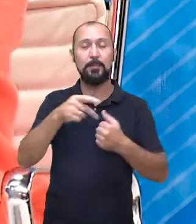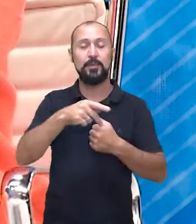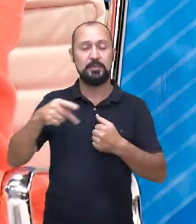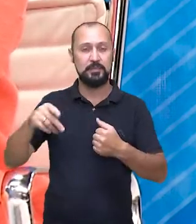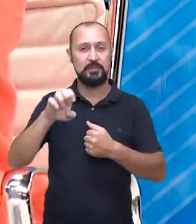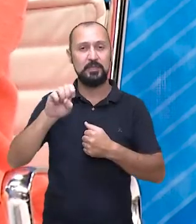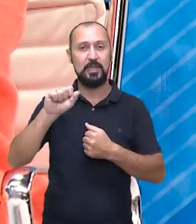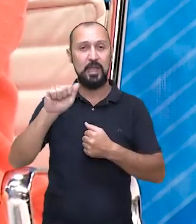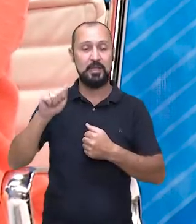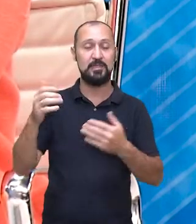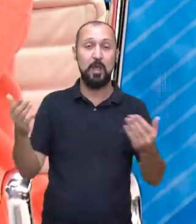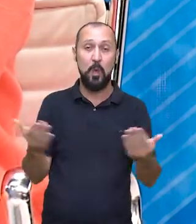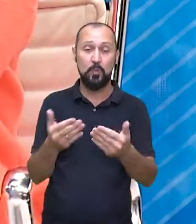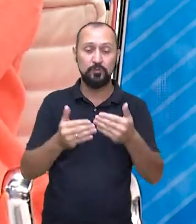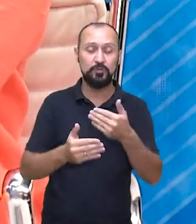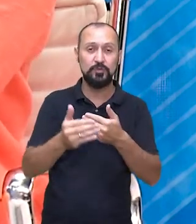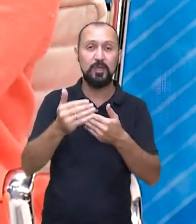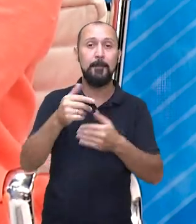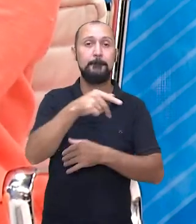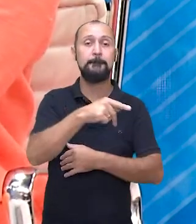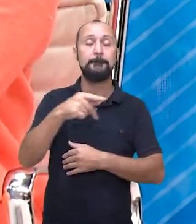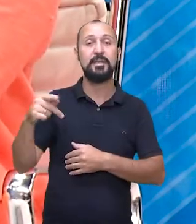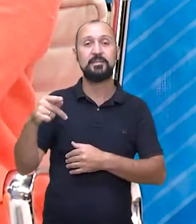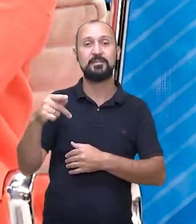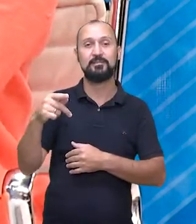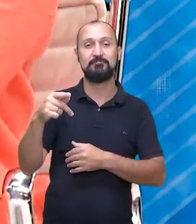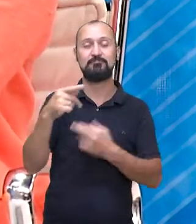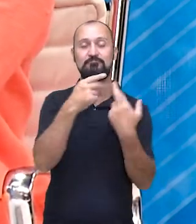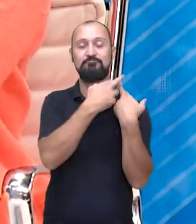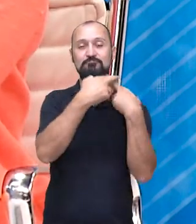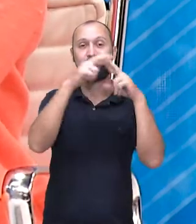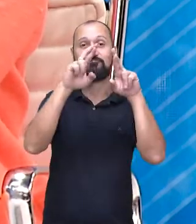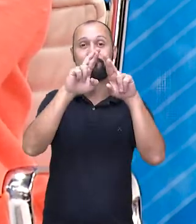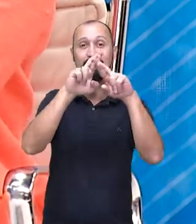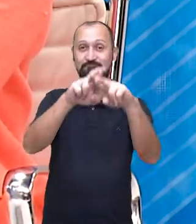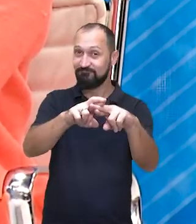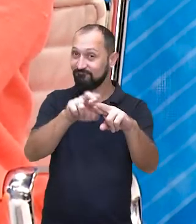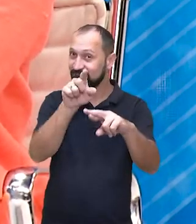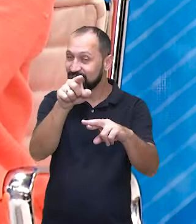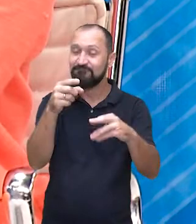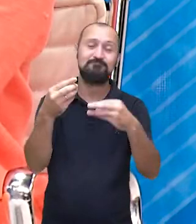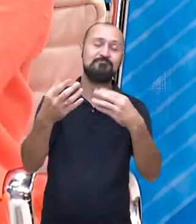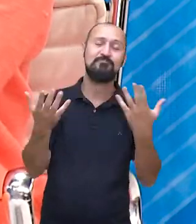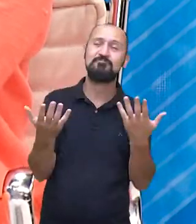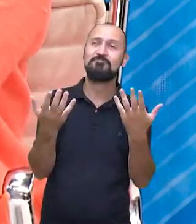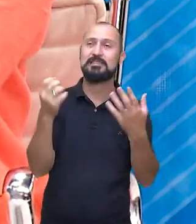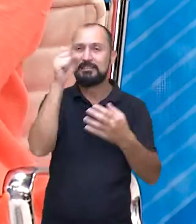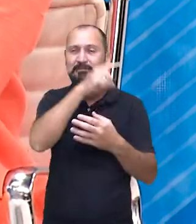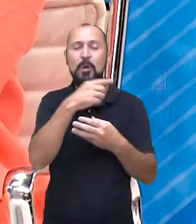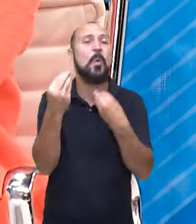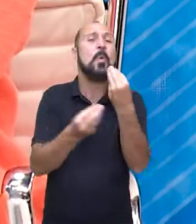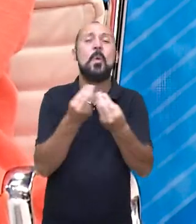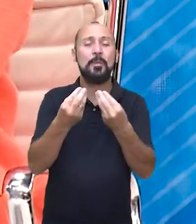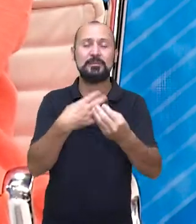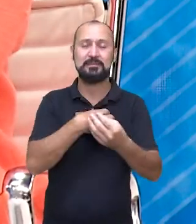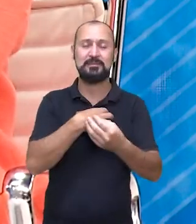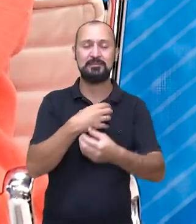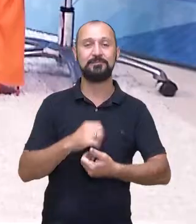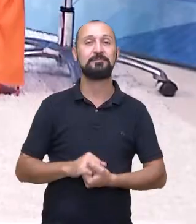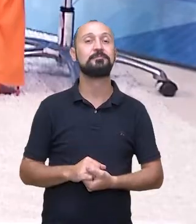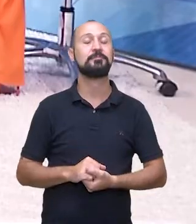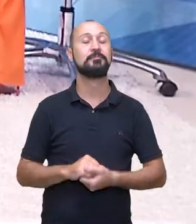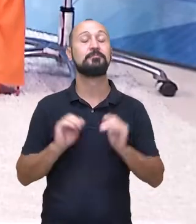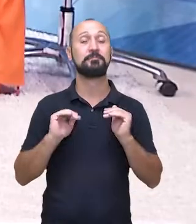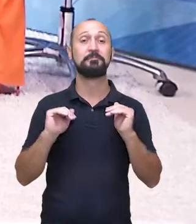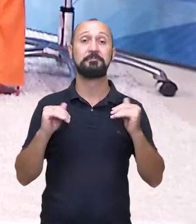foi vice-presidente da ESA também mas hoje a presidência está sob sua responsabilidade como que está sendo esse